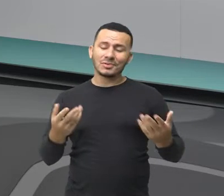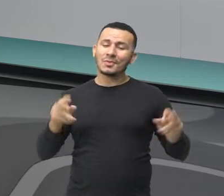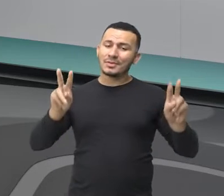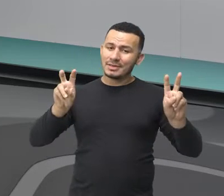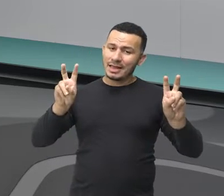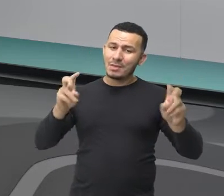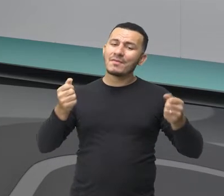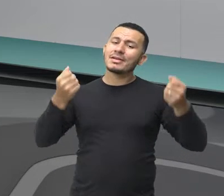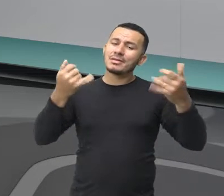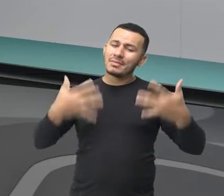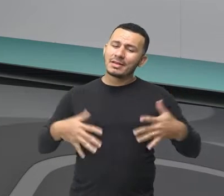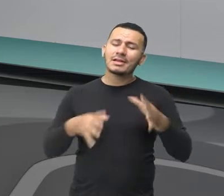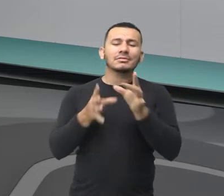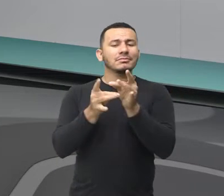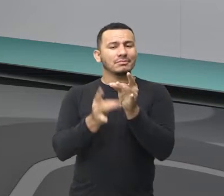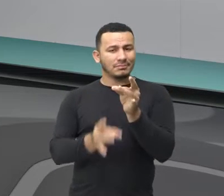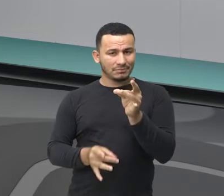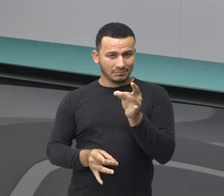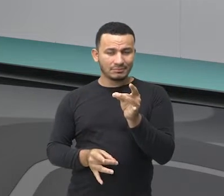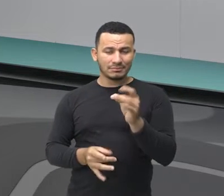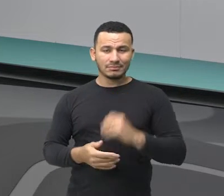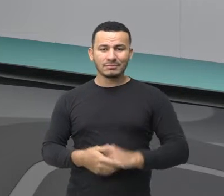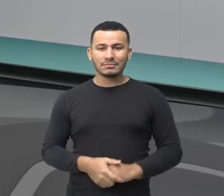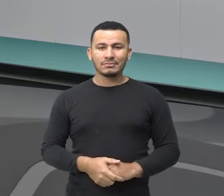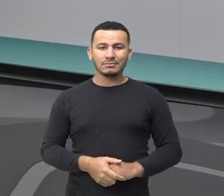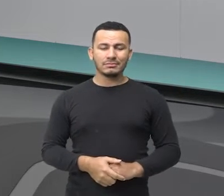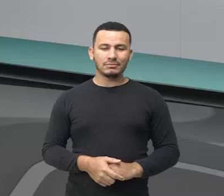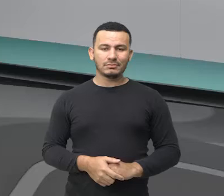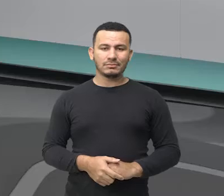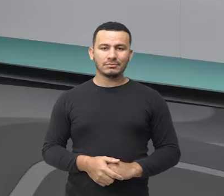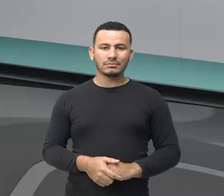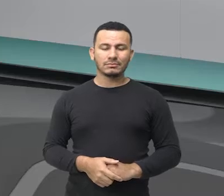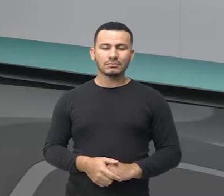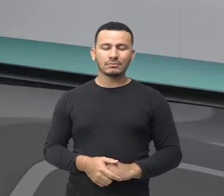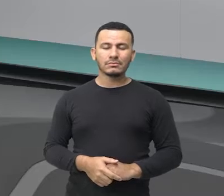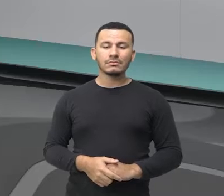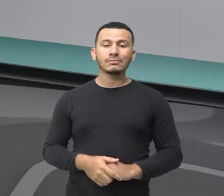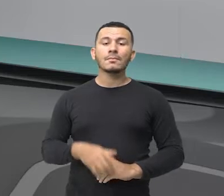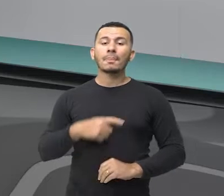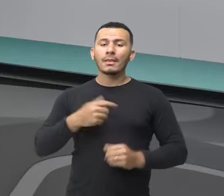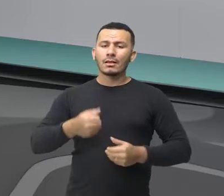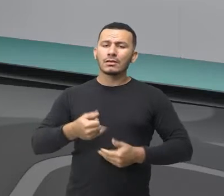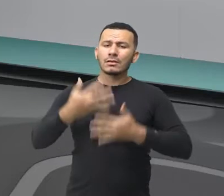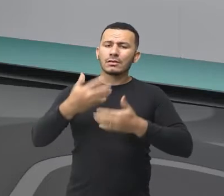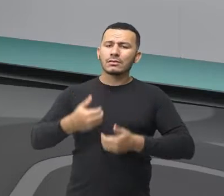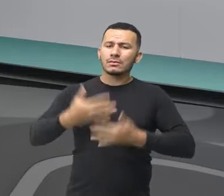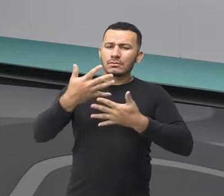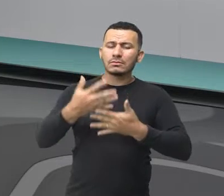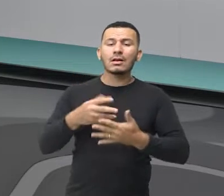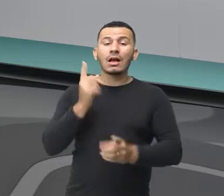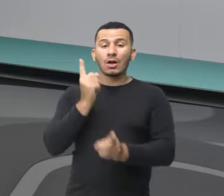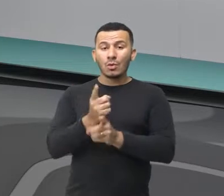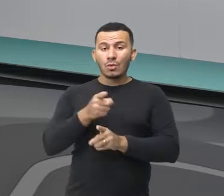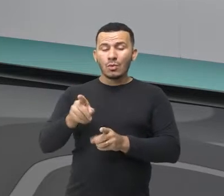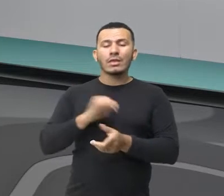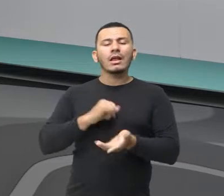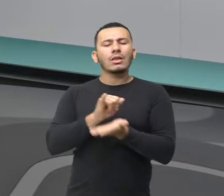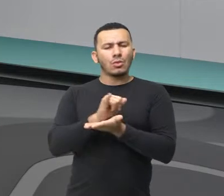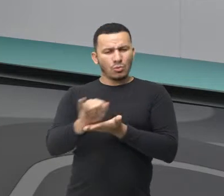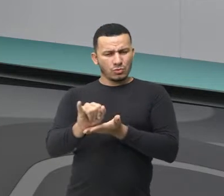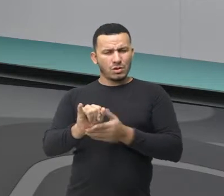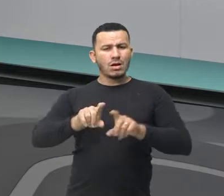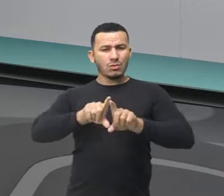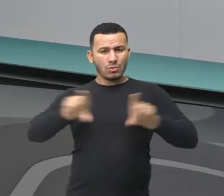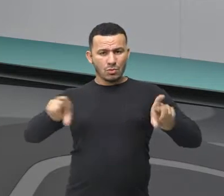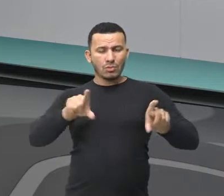aqui nessa notícia de divulgação científica. E aí, nas primeiras linhas, faz-se uma introdução,